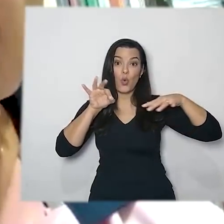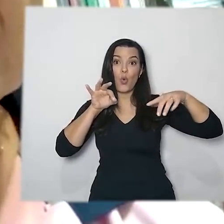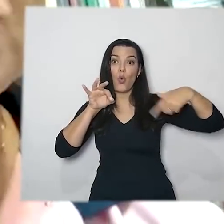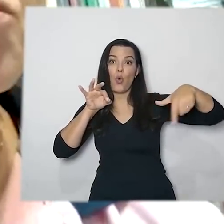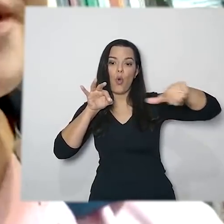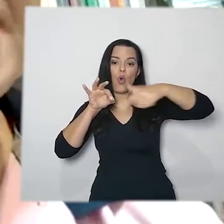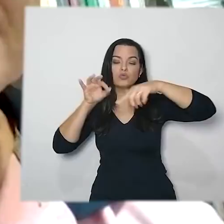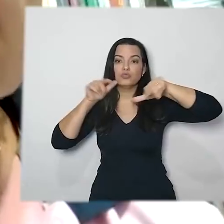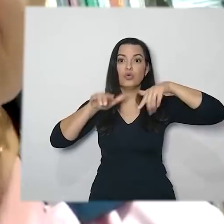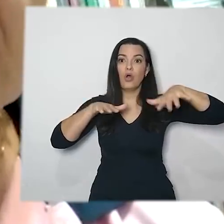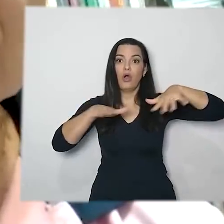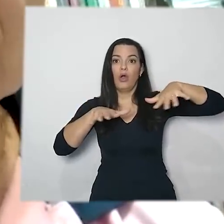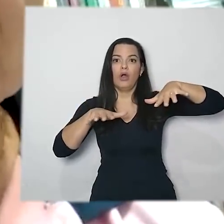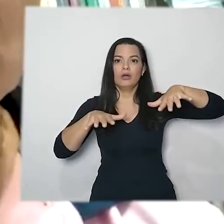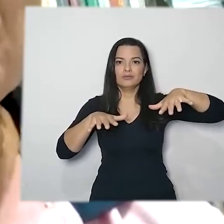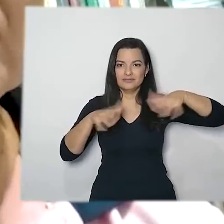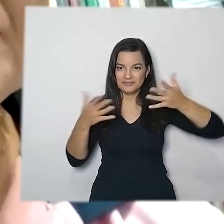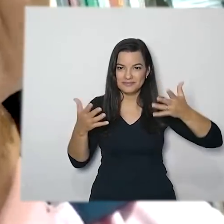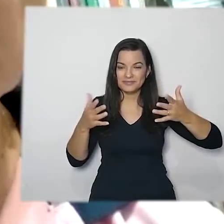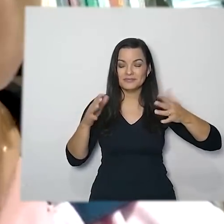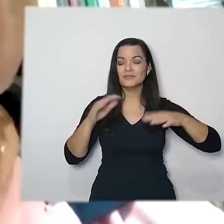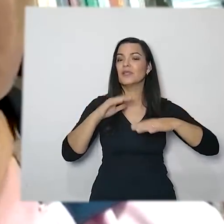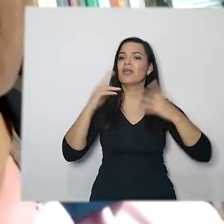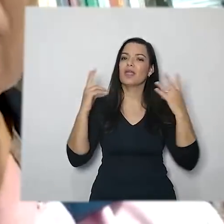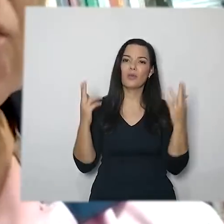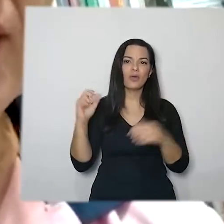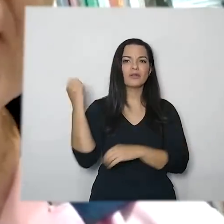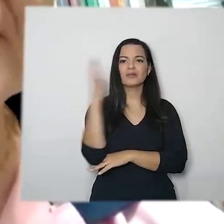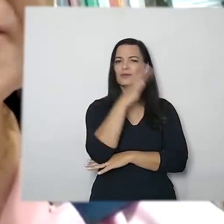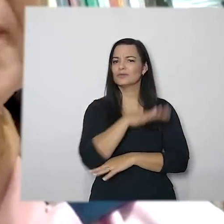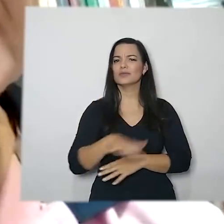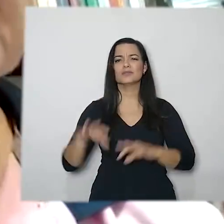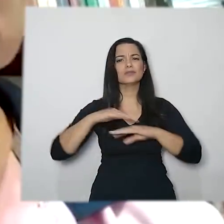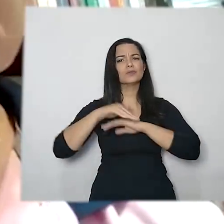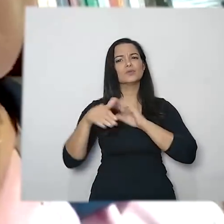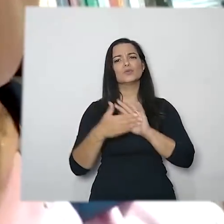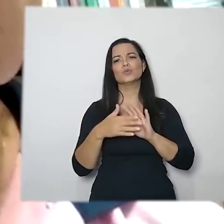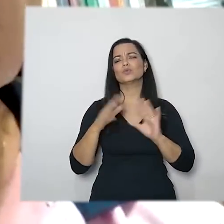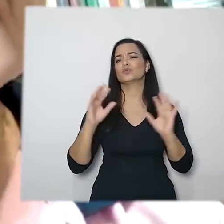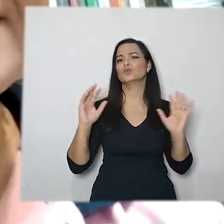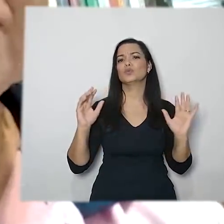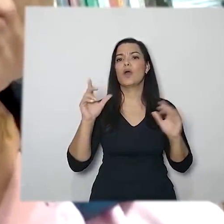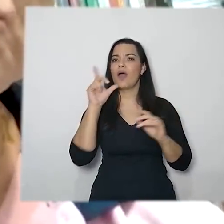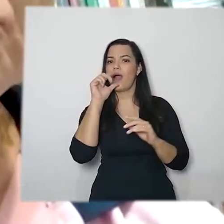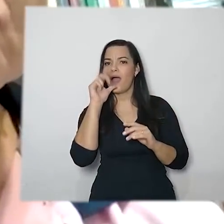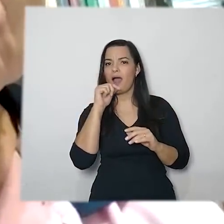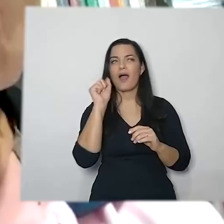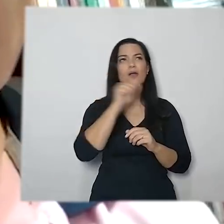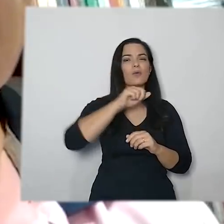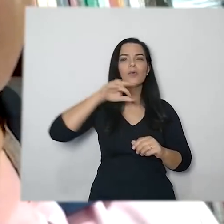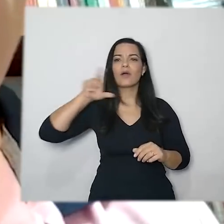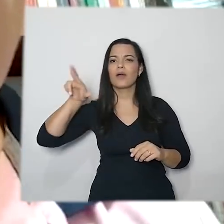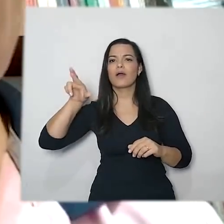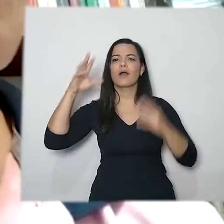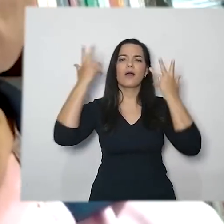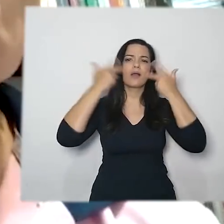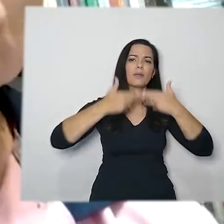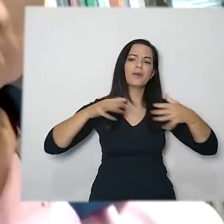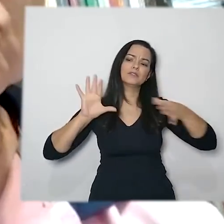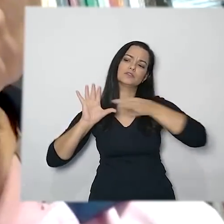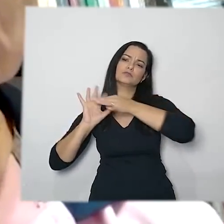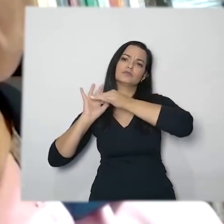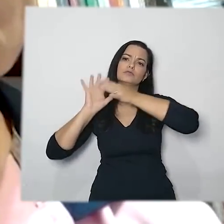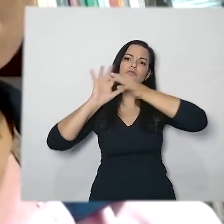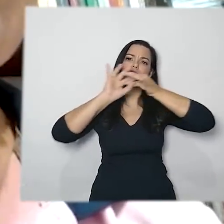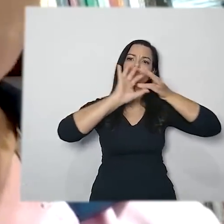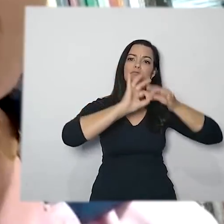assim. Tudo está interligado. O meio ambiente, a água, o ar, as plantas, os animais, estão todos interligados uns